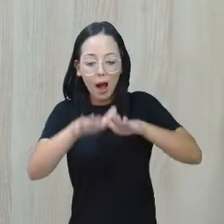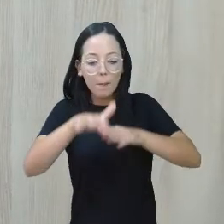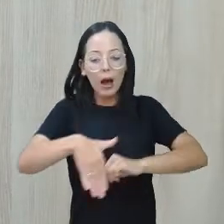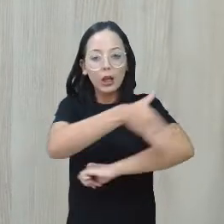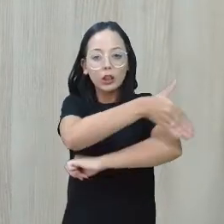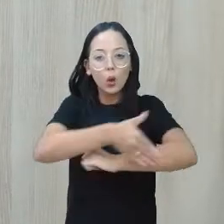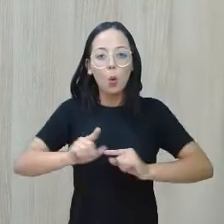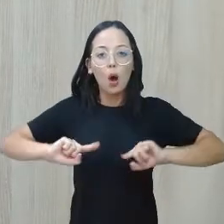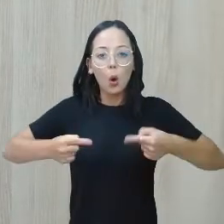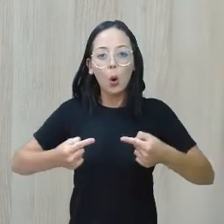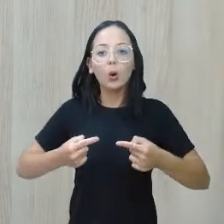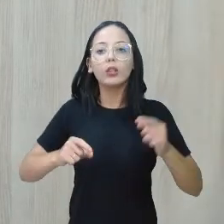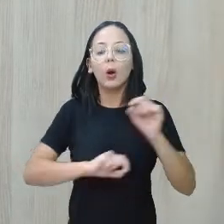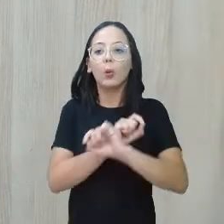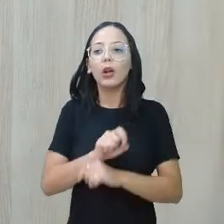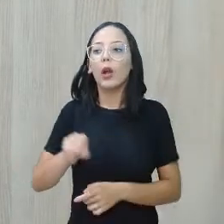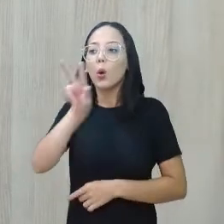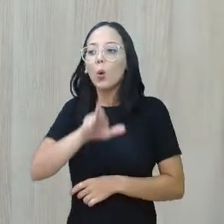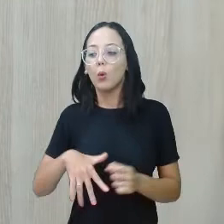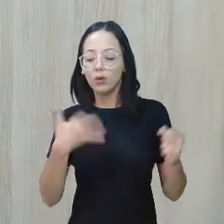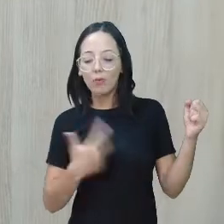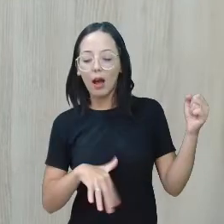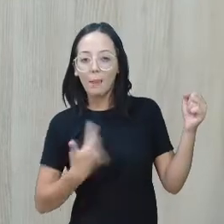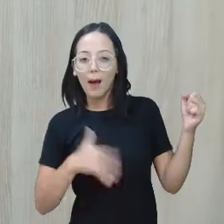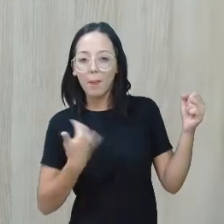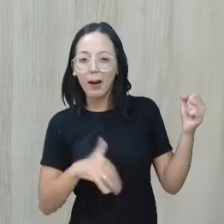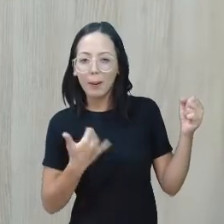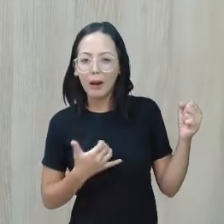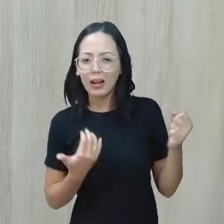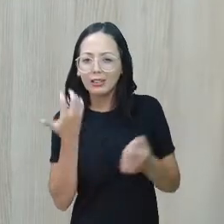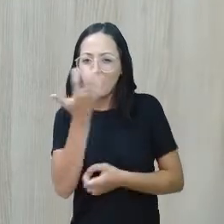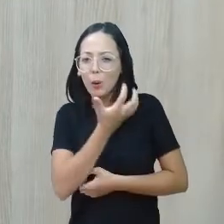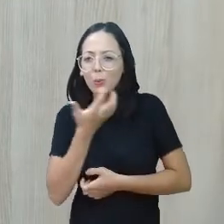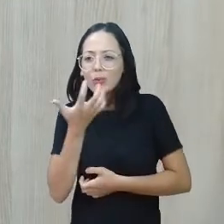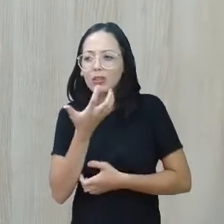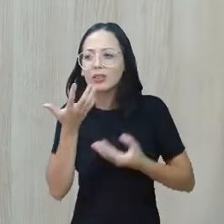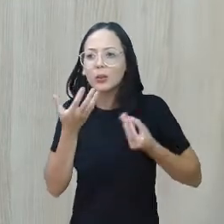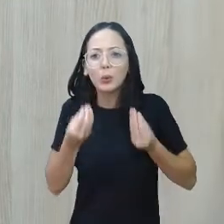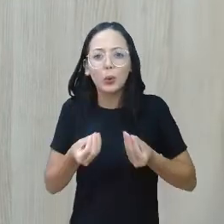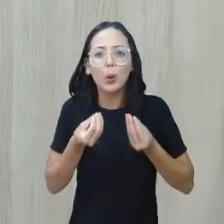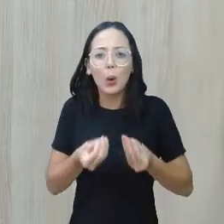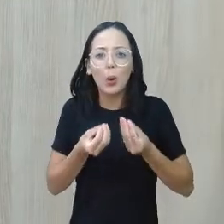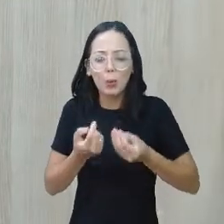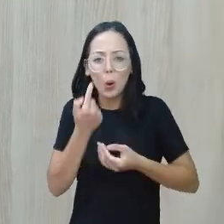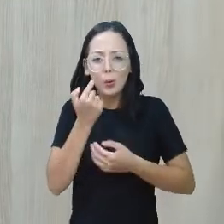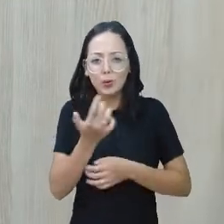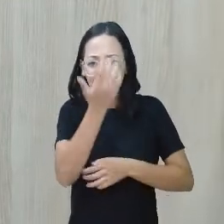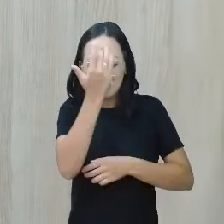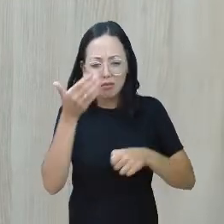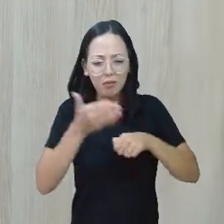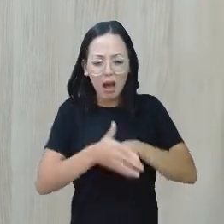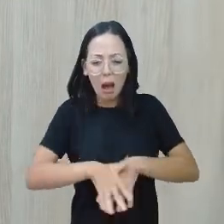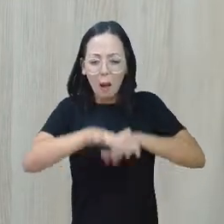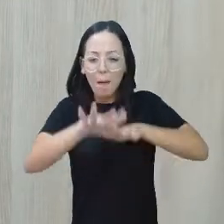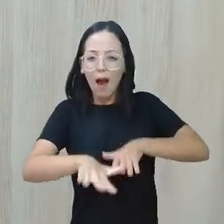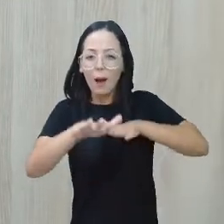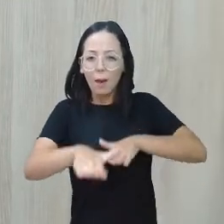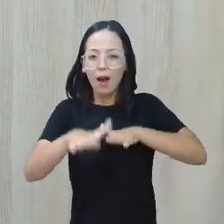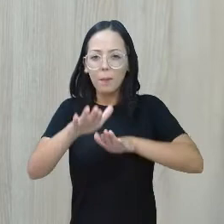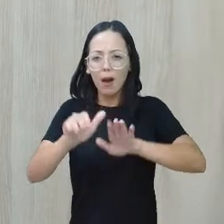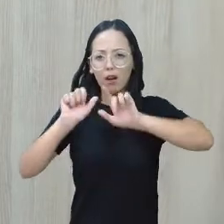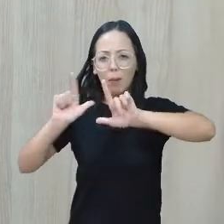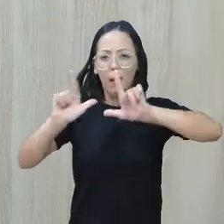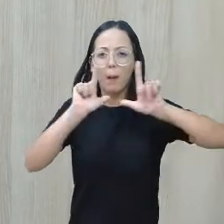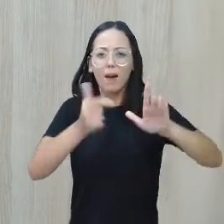contra o uso da guitarra elétrica na música. Gente! Isso é uma coisa impensada para mim. Pessoas fazerem uma passeata